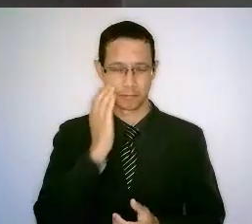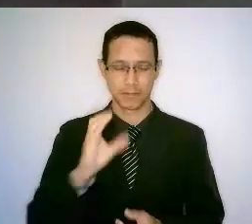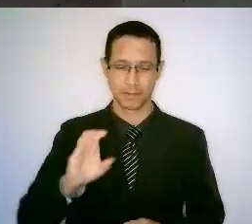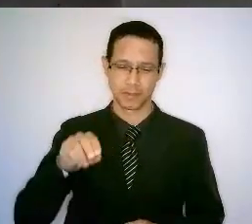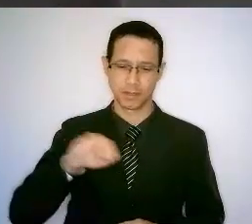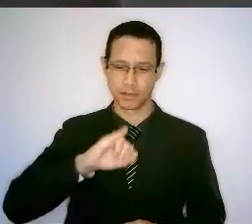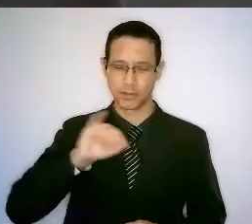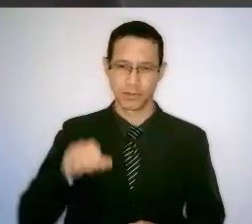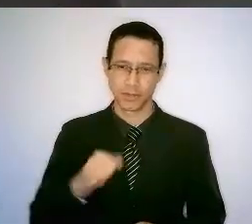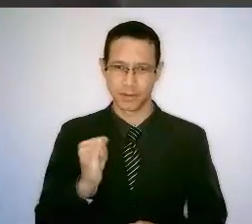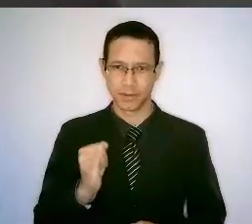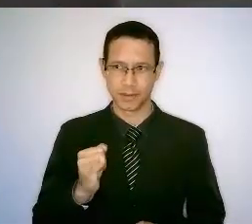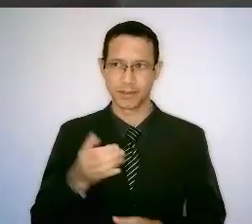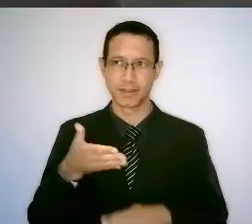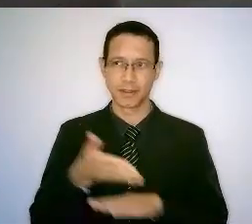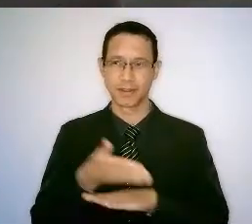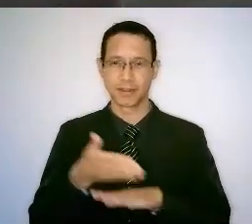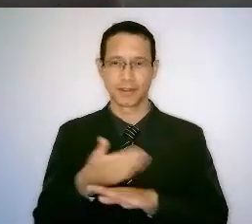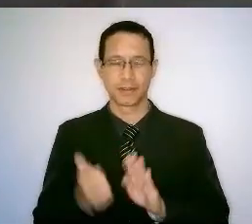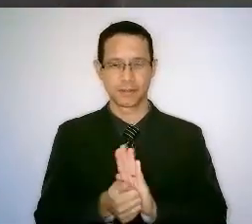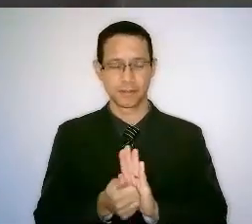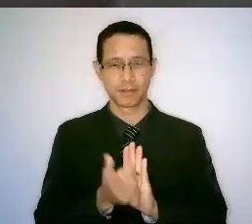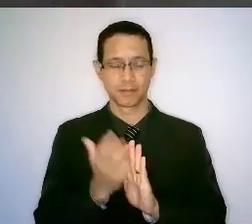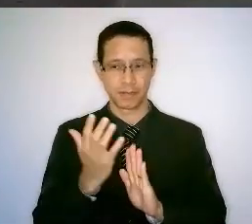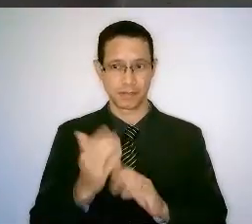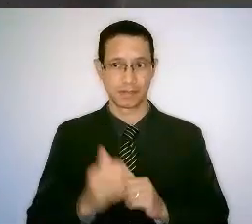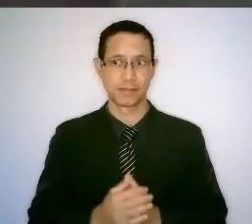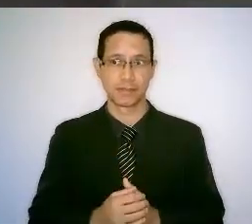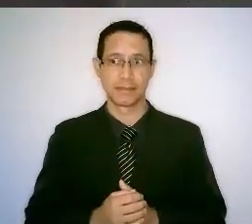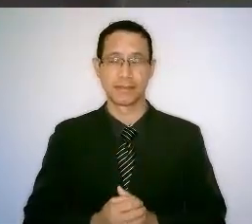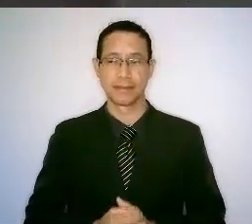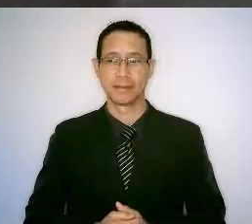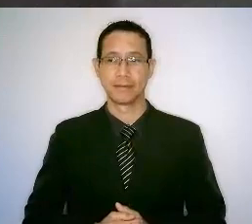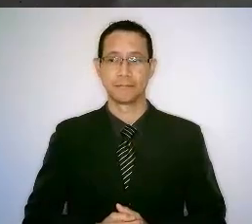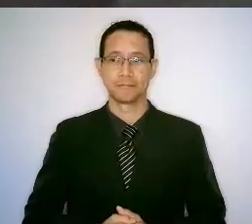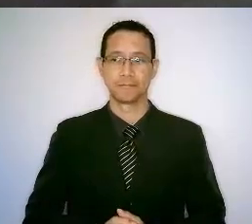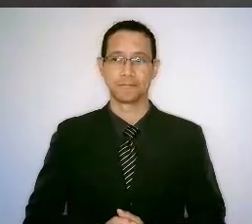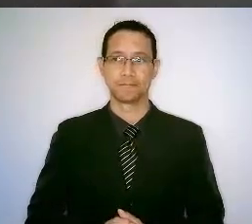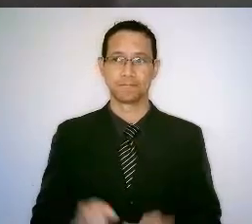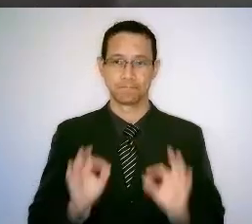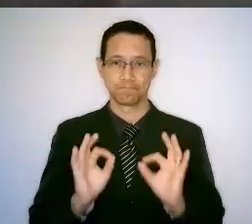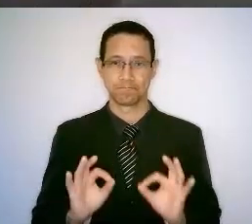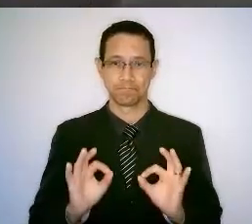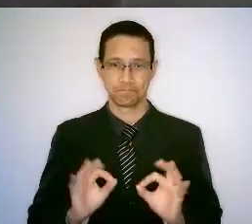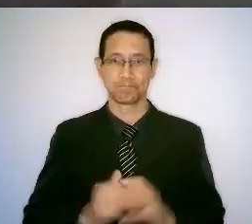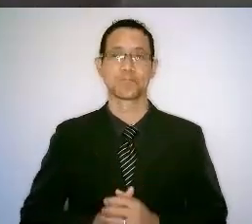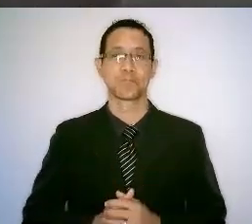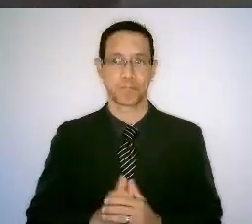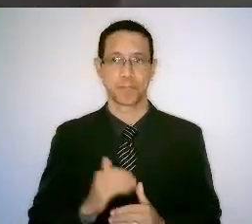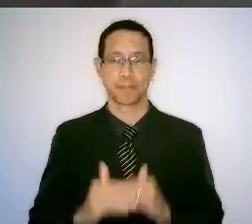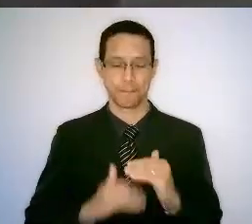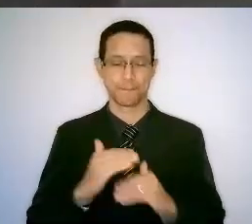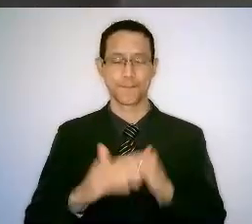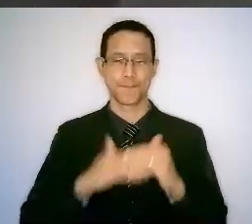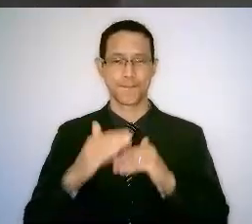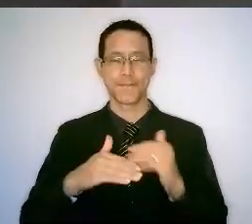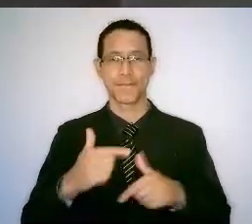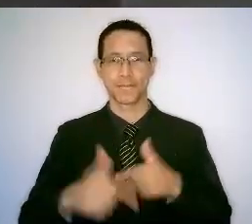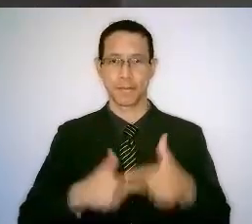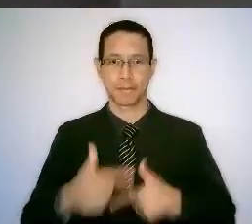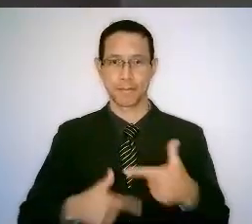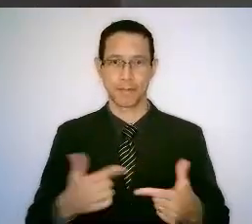tem vindo aqui muitas vezes, nós, sem dúvida, evoluímos no nosso trabalho.